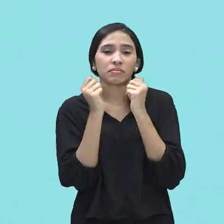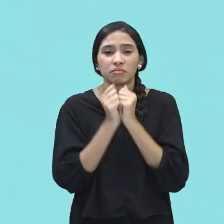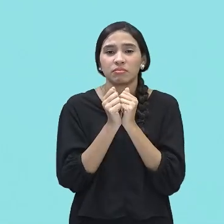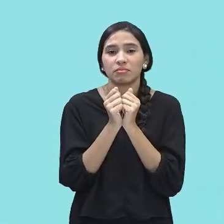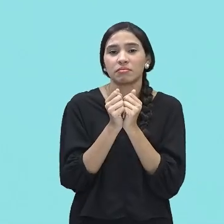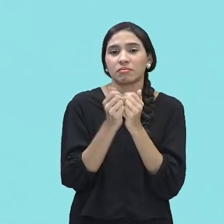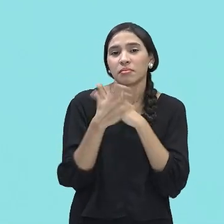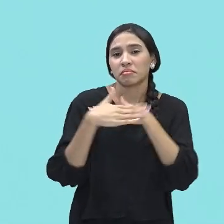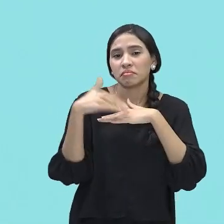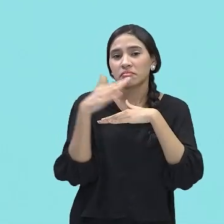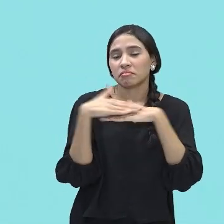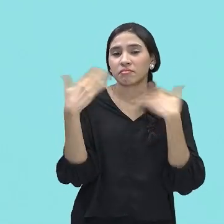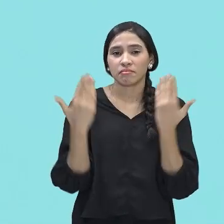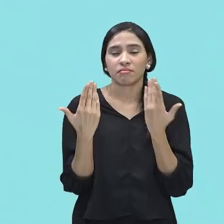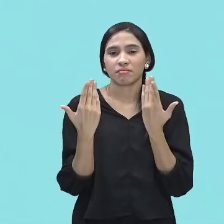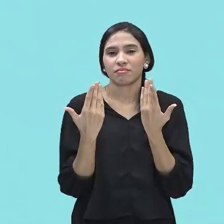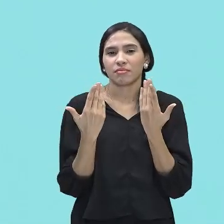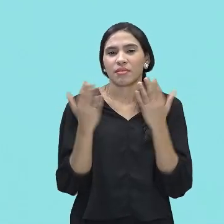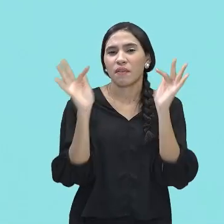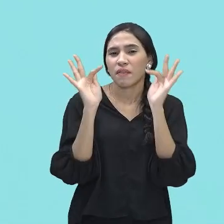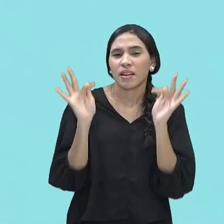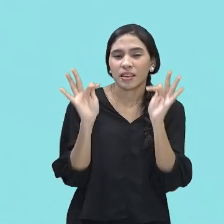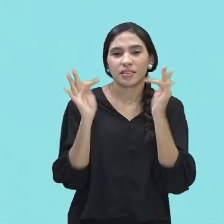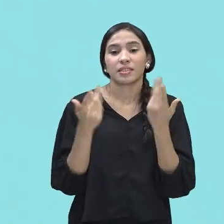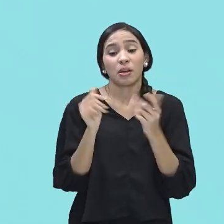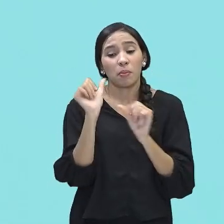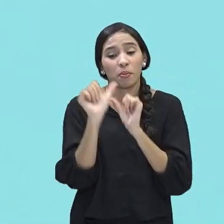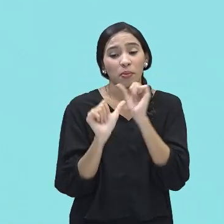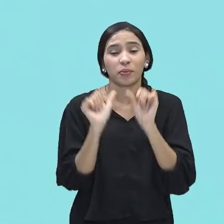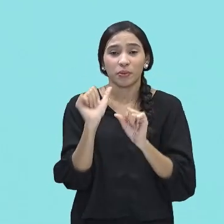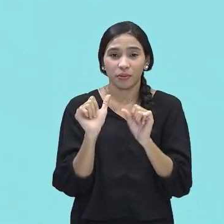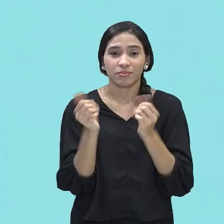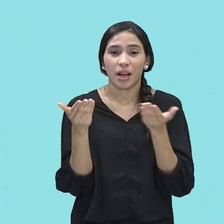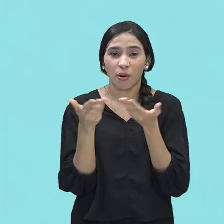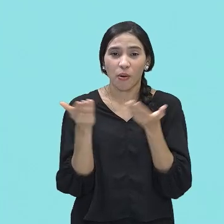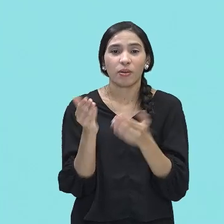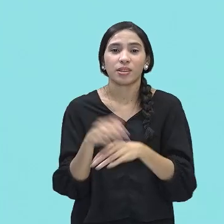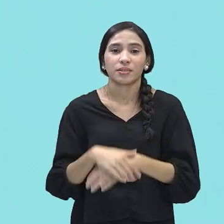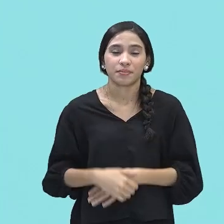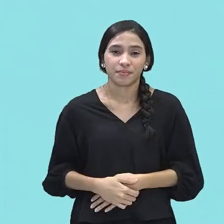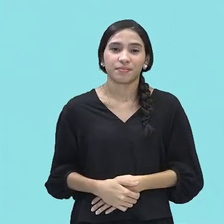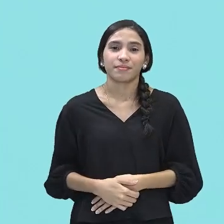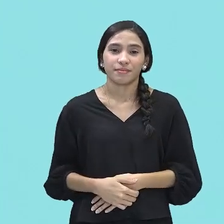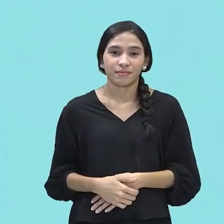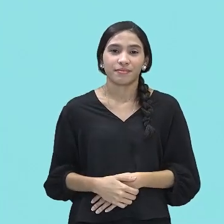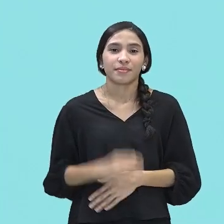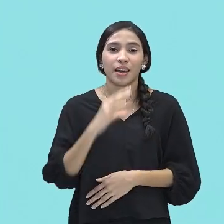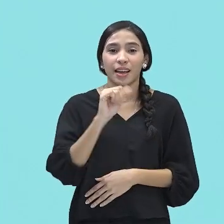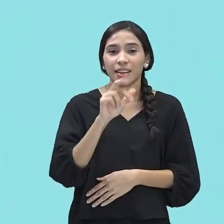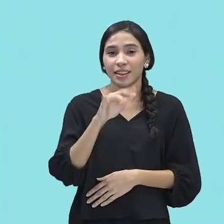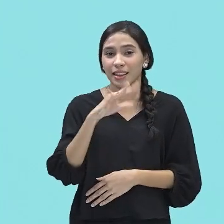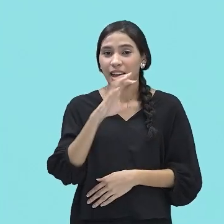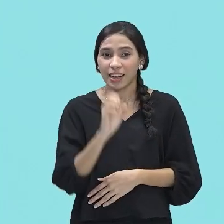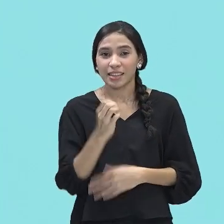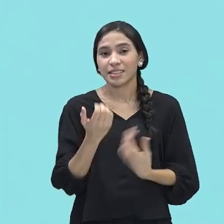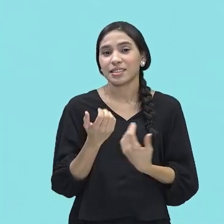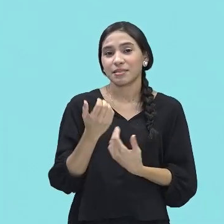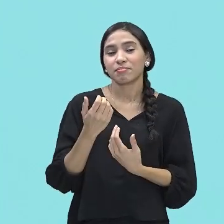pode falar dessa forma, né? Então, para fugir um pouco dessa imagem, Clarice Lispector se apresenta como um